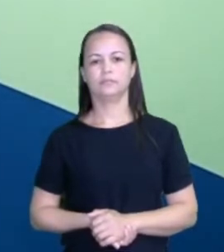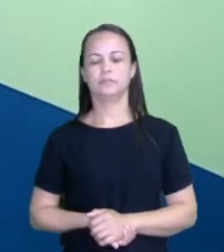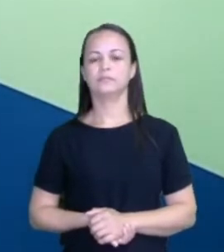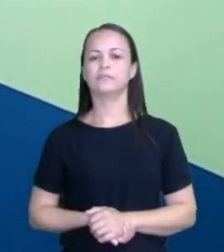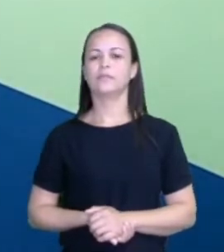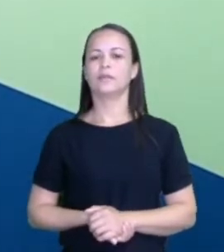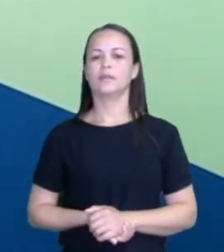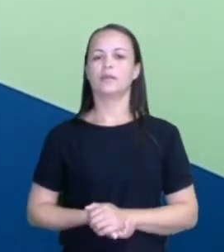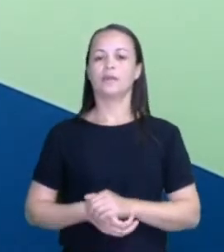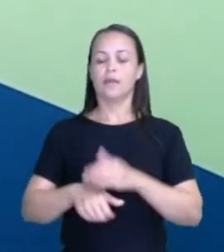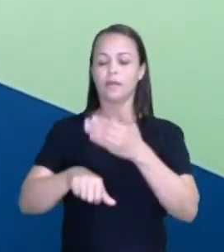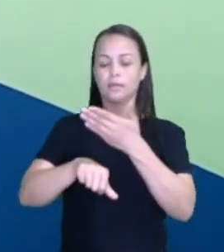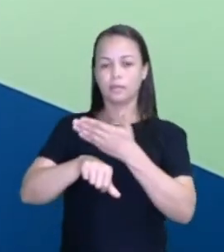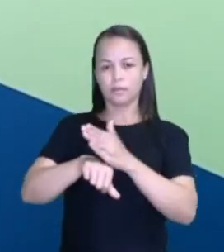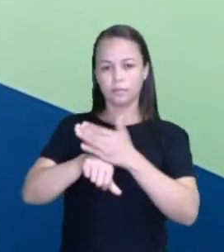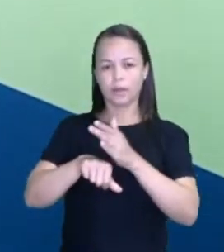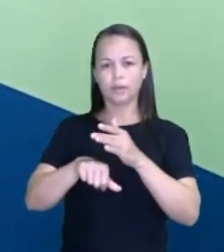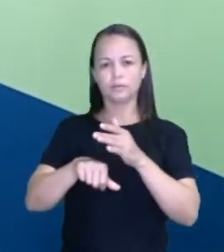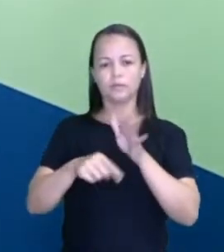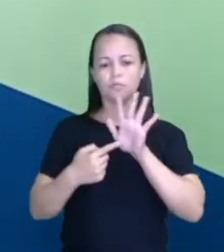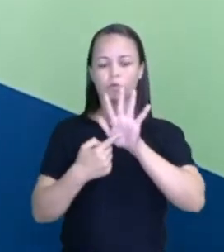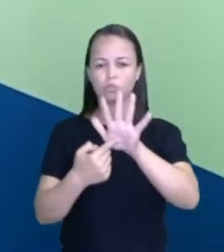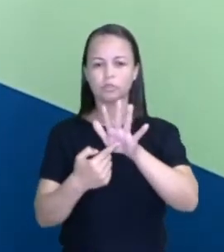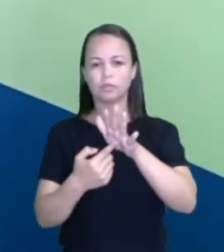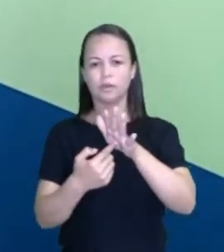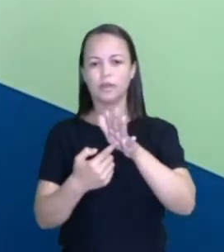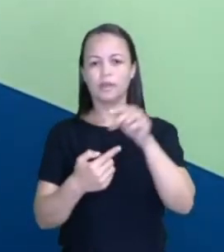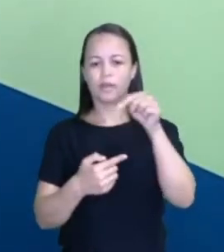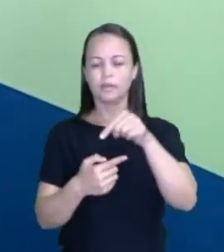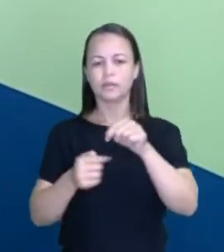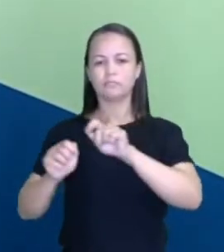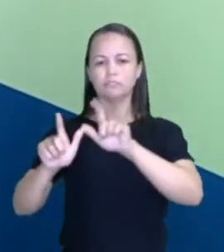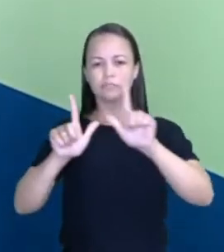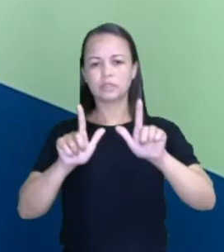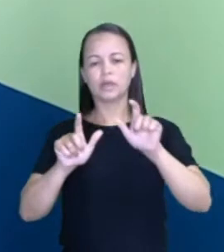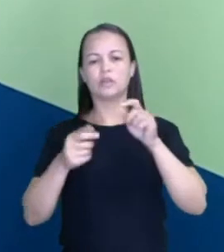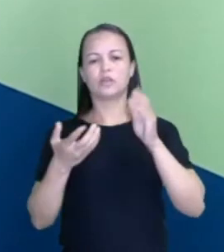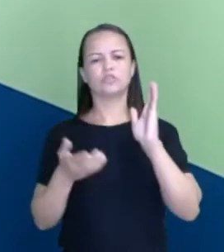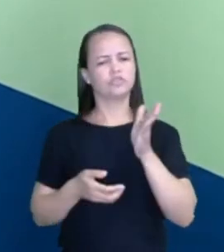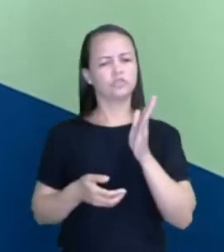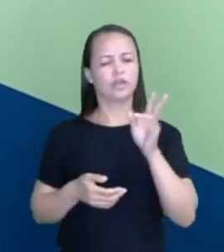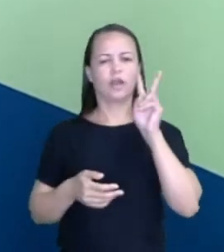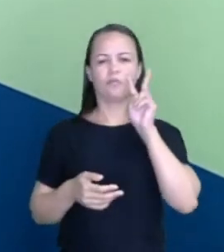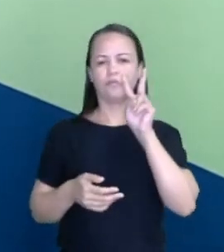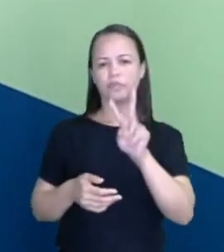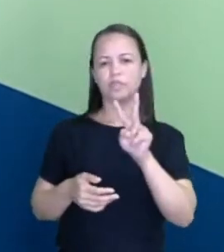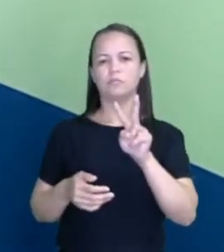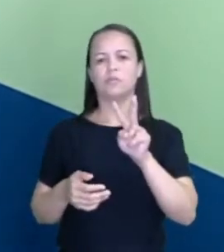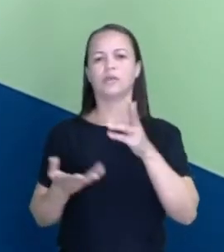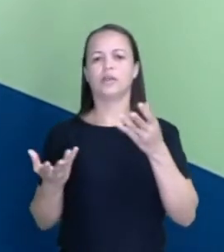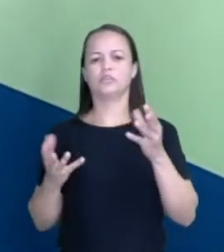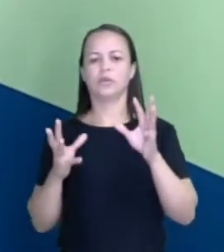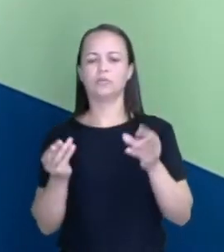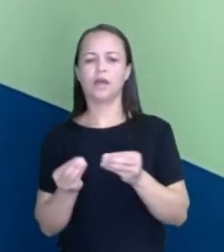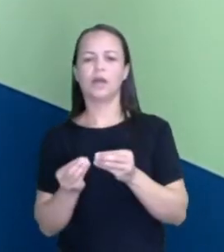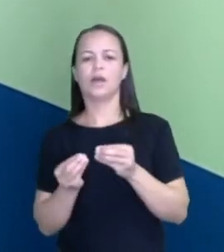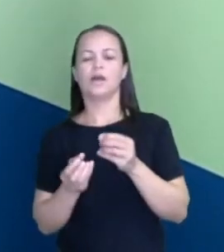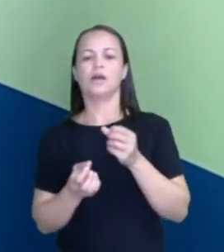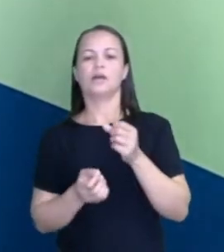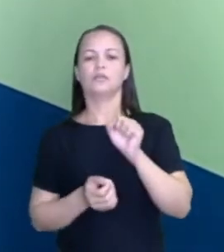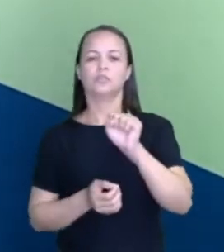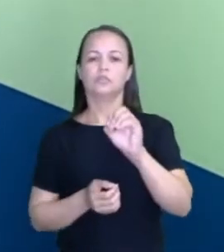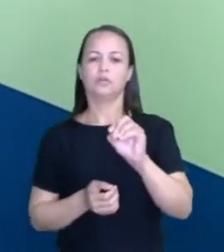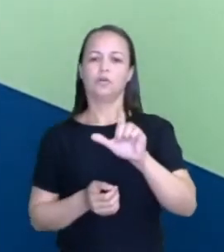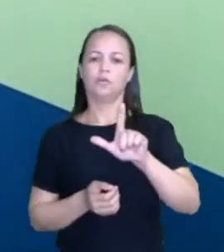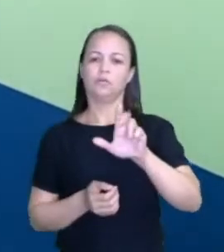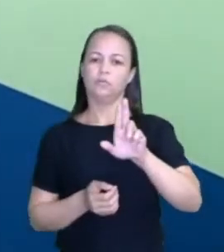Na prática, o que eu mostrei aqui é o que está aqui, tá certo? Então, a gente já viu a questão da solução. E agora a